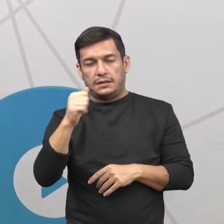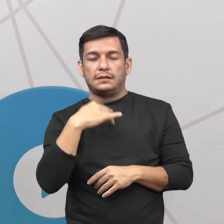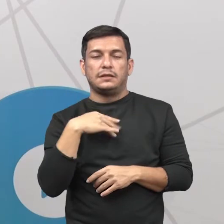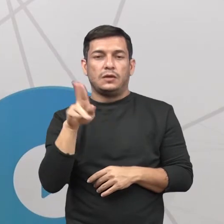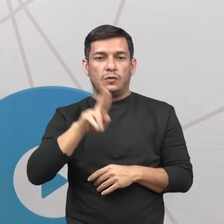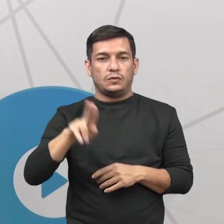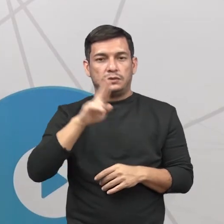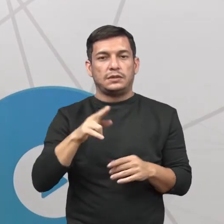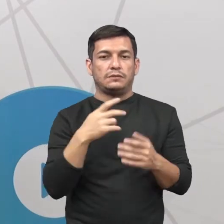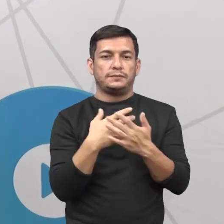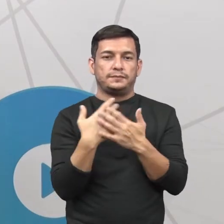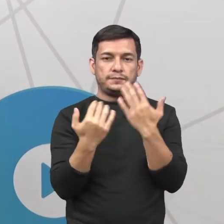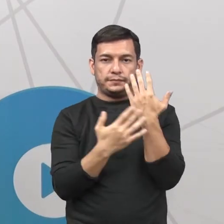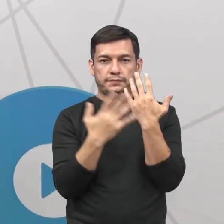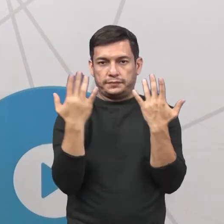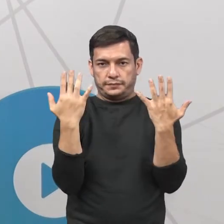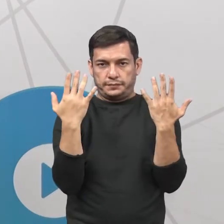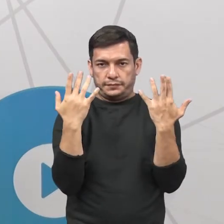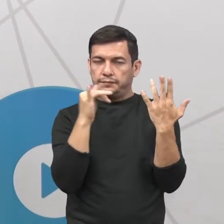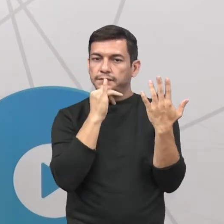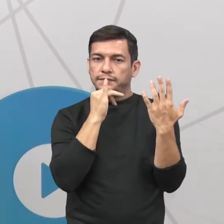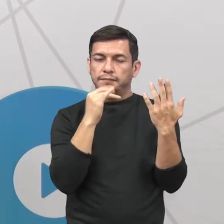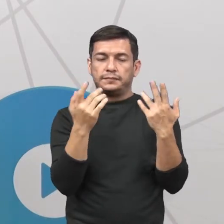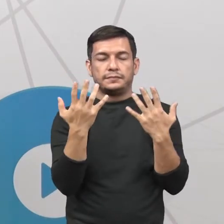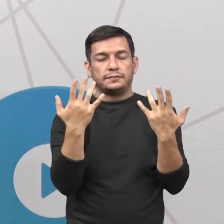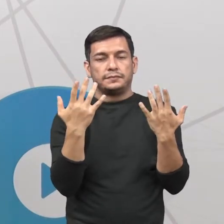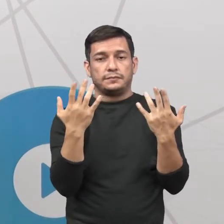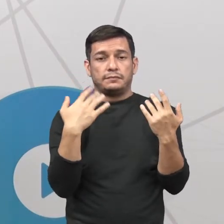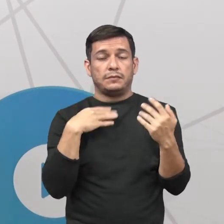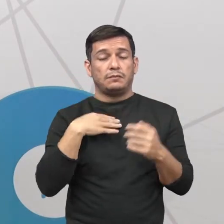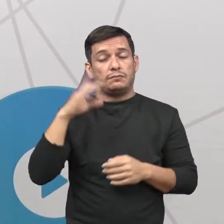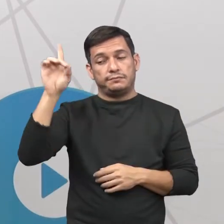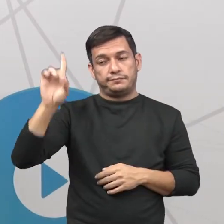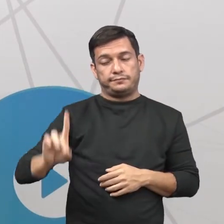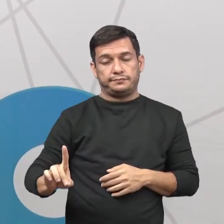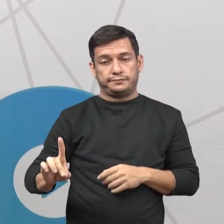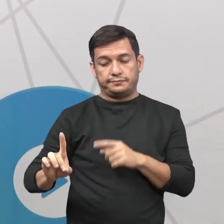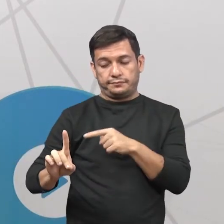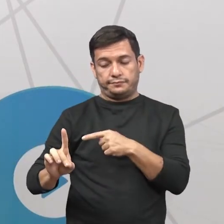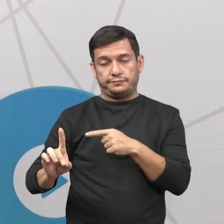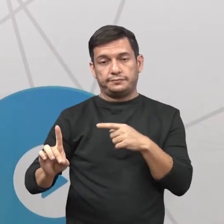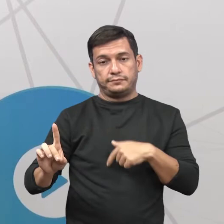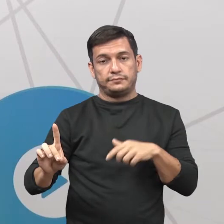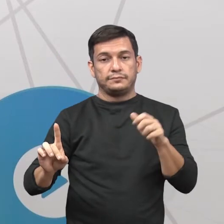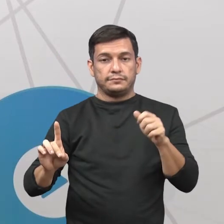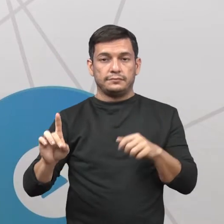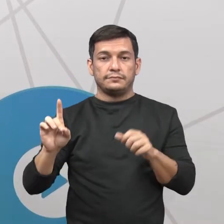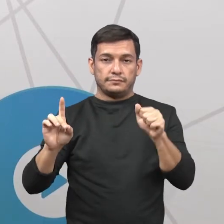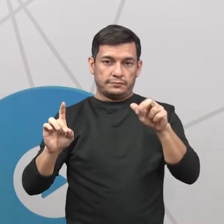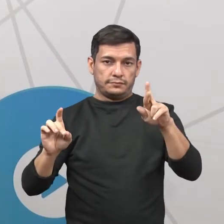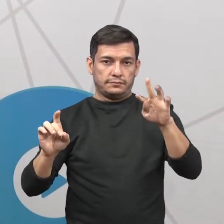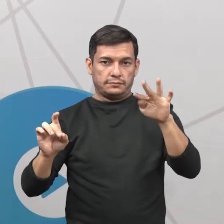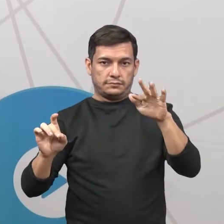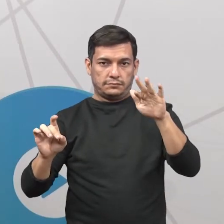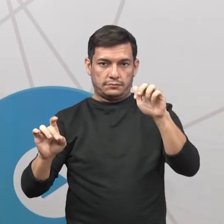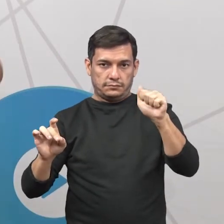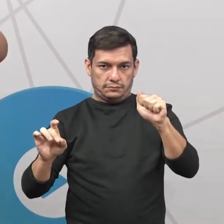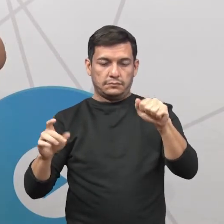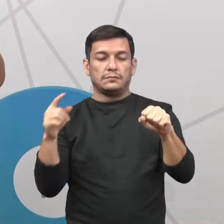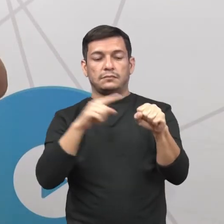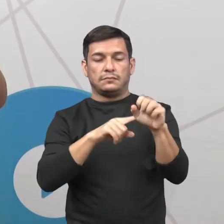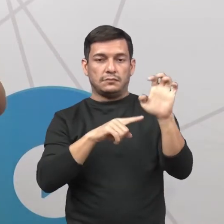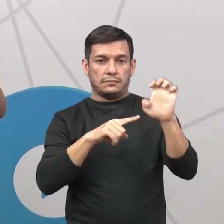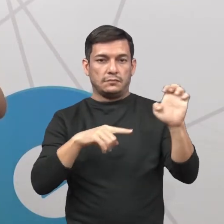os meus 2 braços aqui como exemplo. Imagine que meu braço direito são as artérias, meu braço